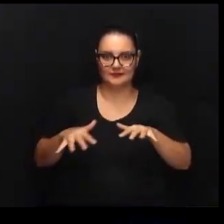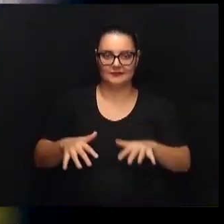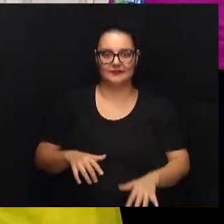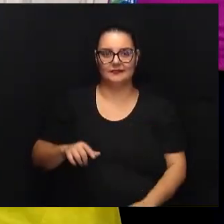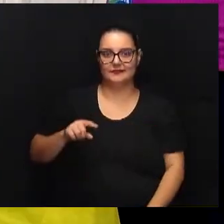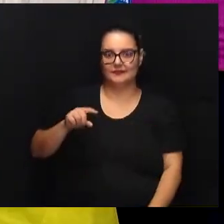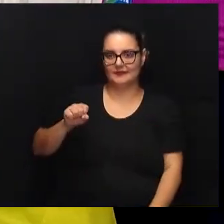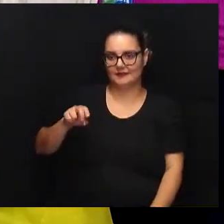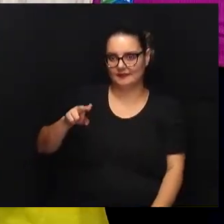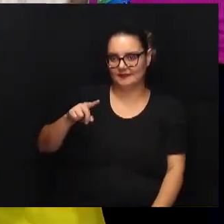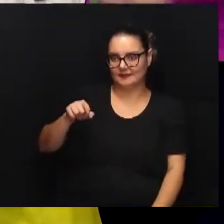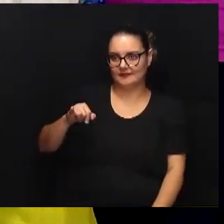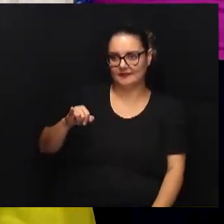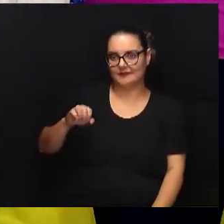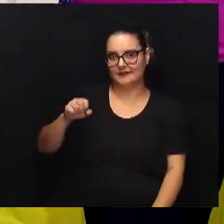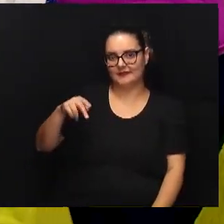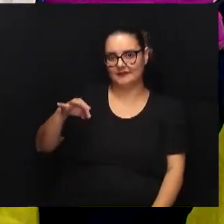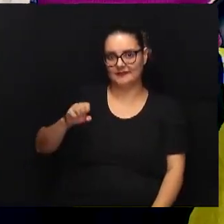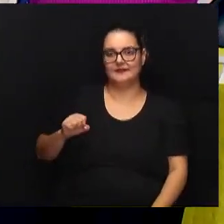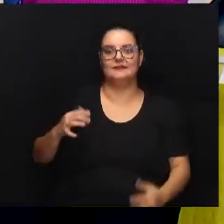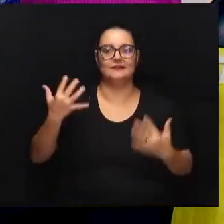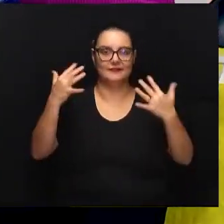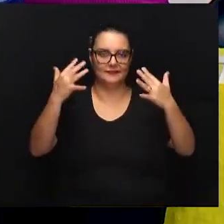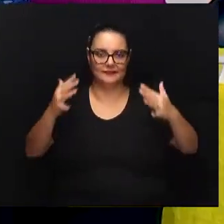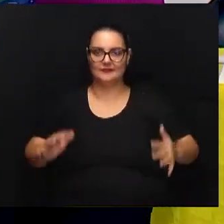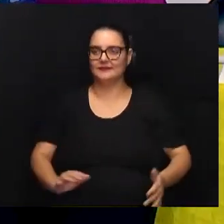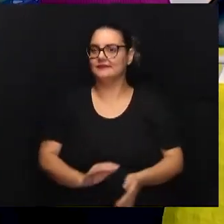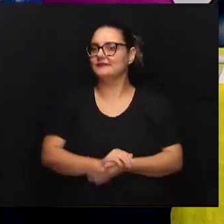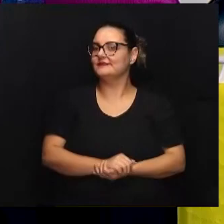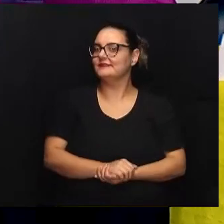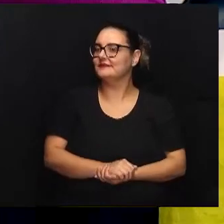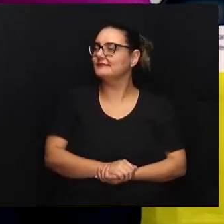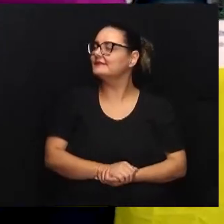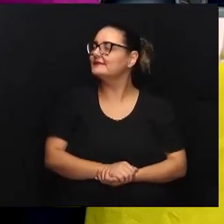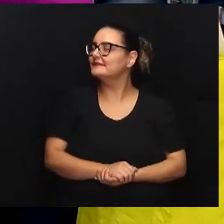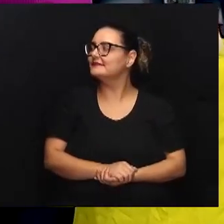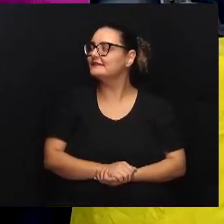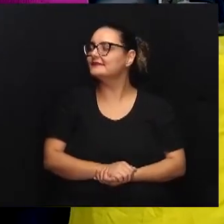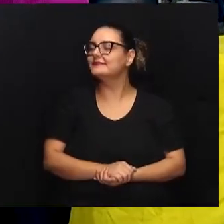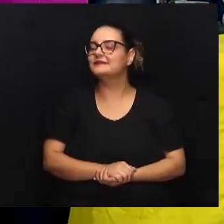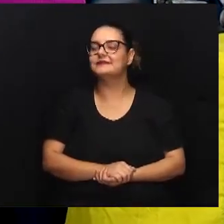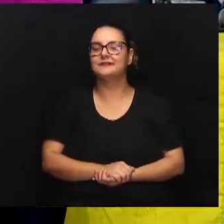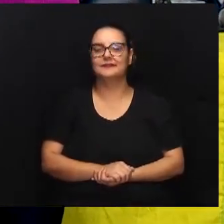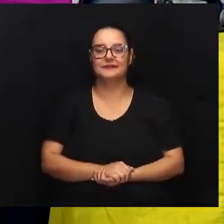é muito querida de todo o movimento, Suzy Santos.